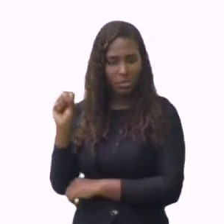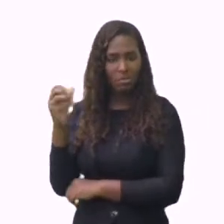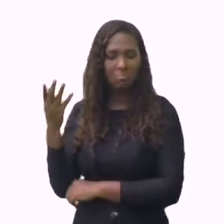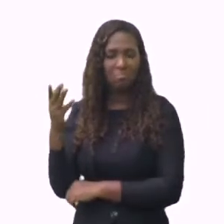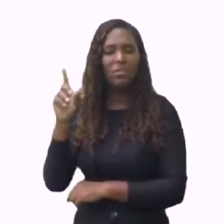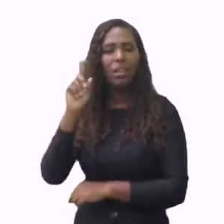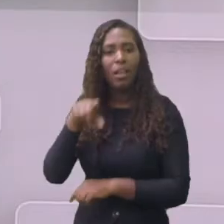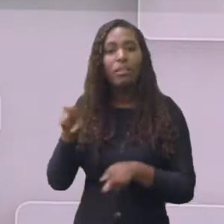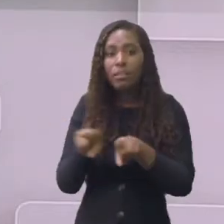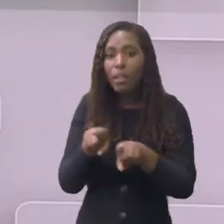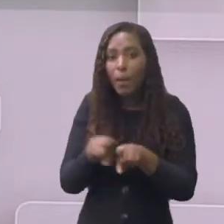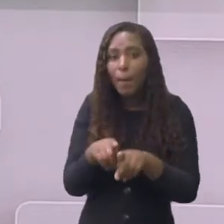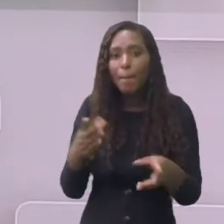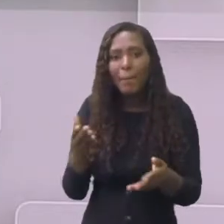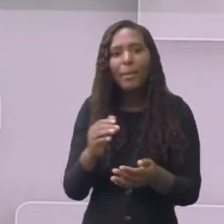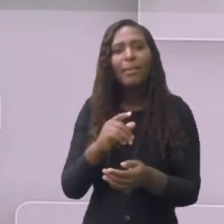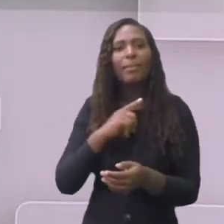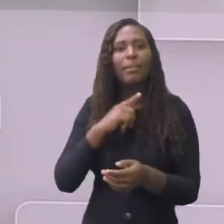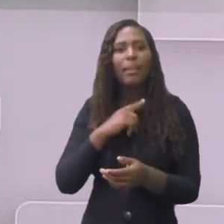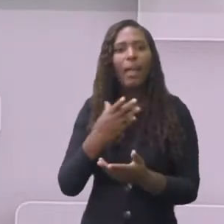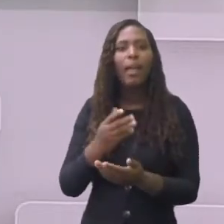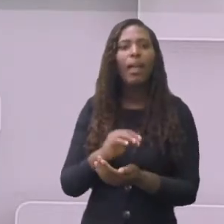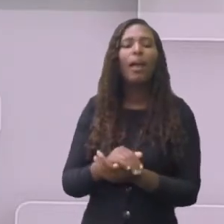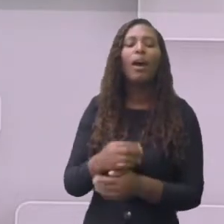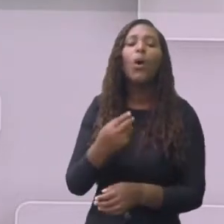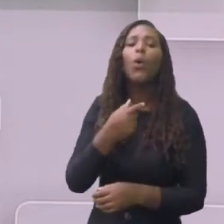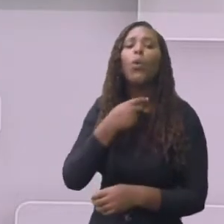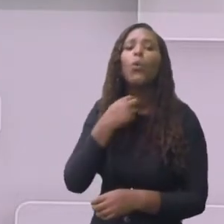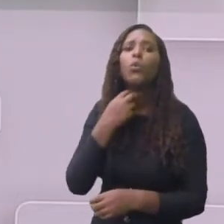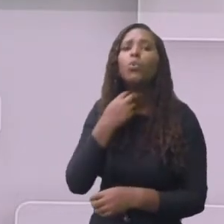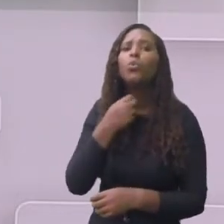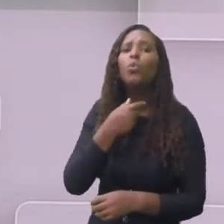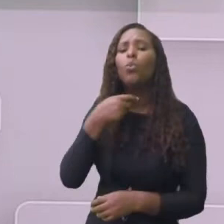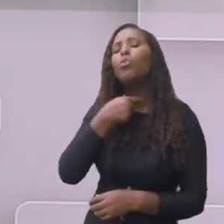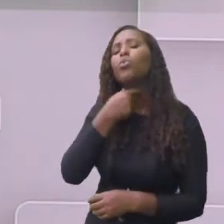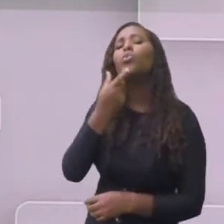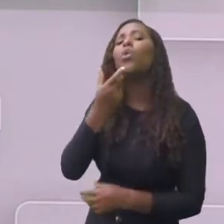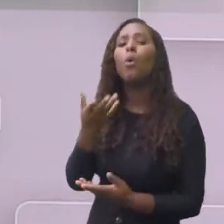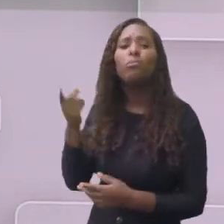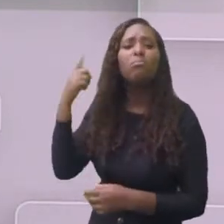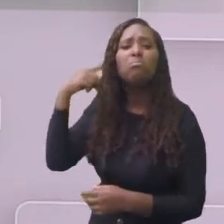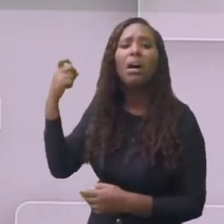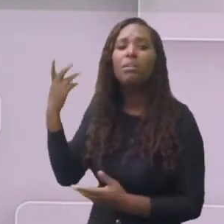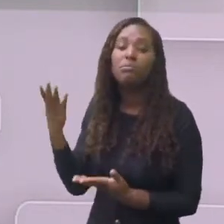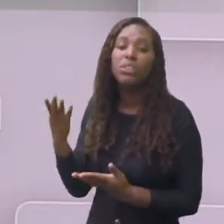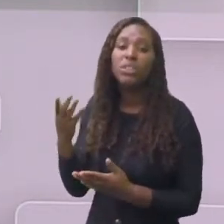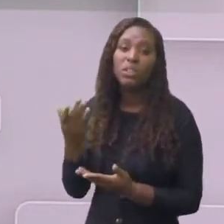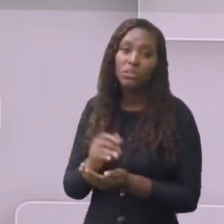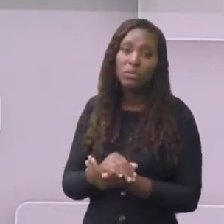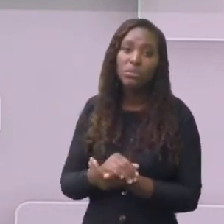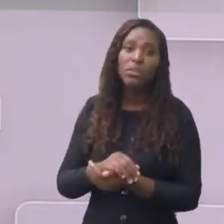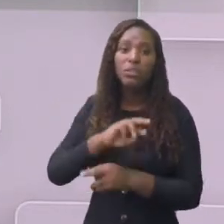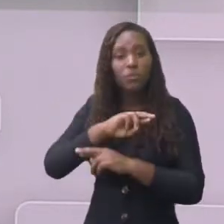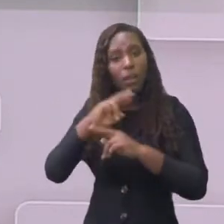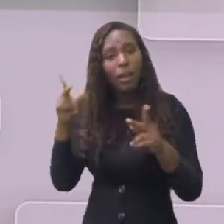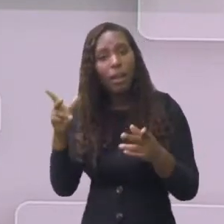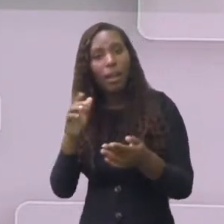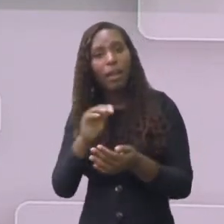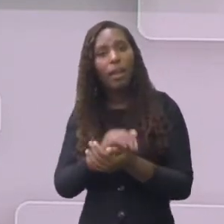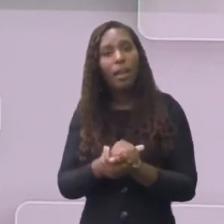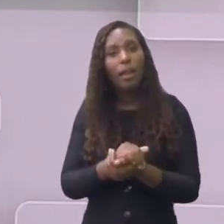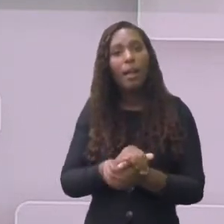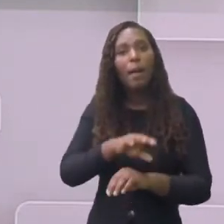sons diferentes, né? A letra A tem o som de a letra B, na palavra bola, ela tem o som de